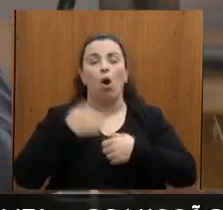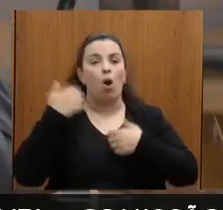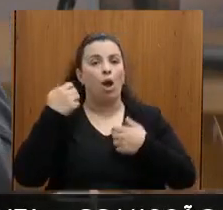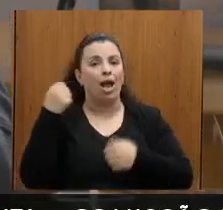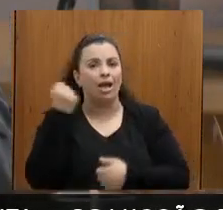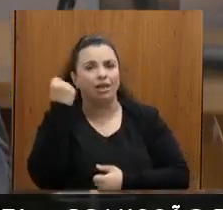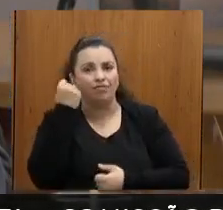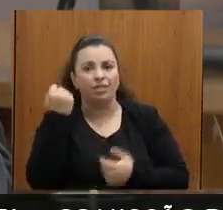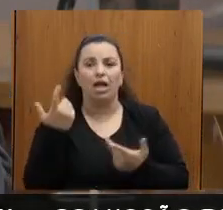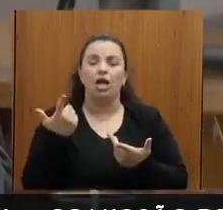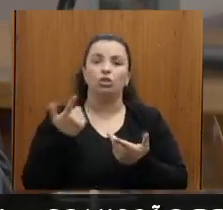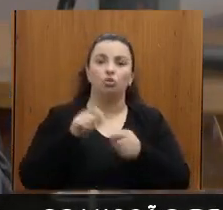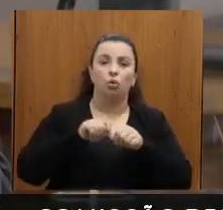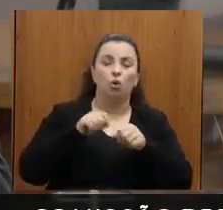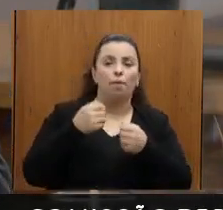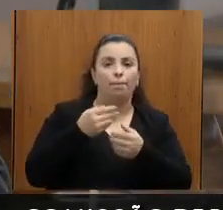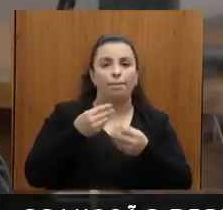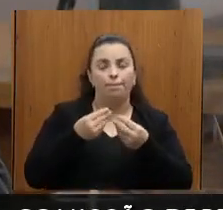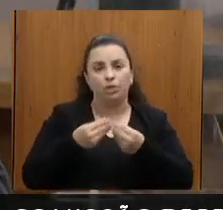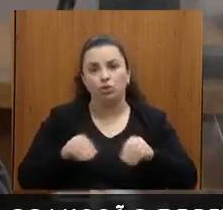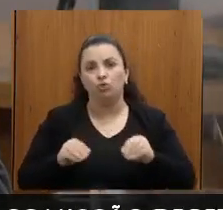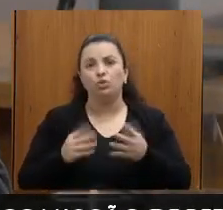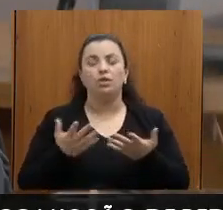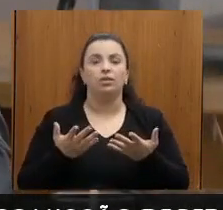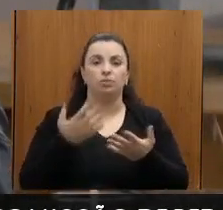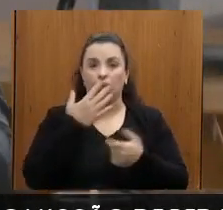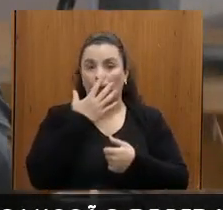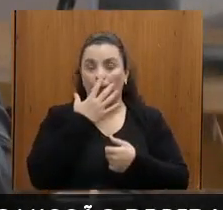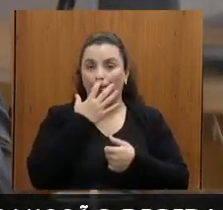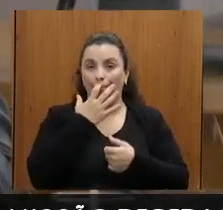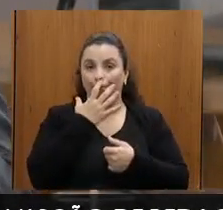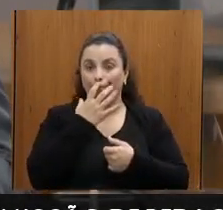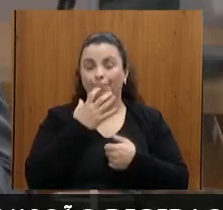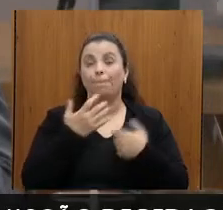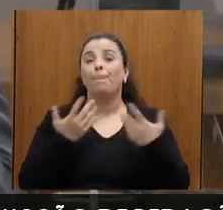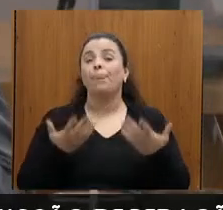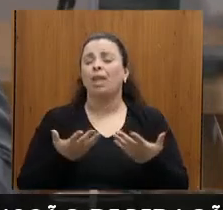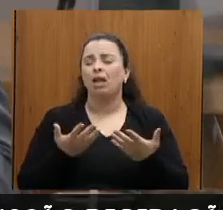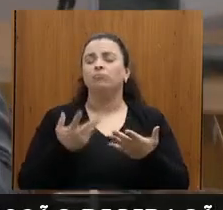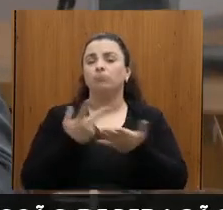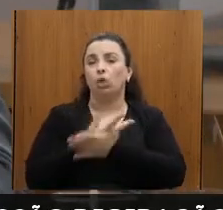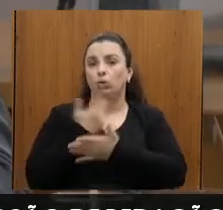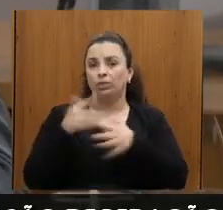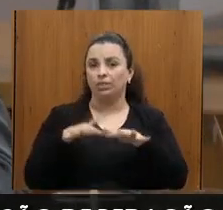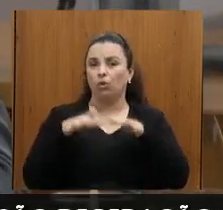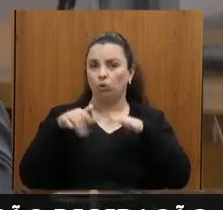situação, do dano, vamos assim por dizer. A audiência que nós fizemos